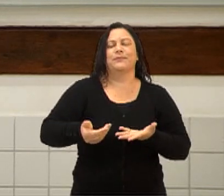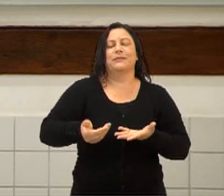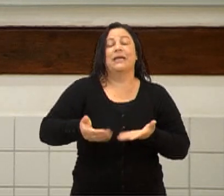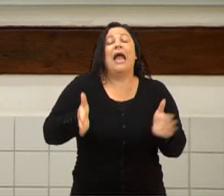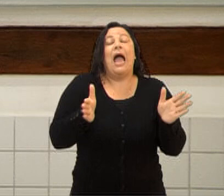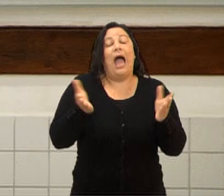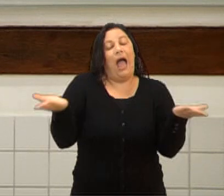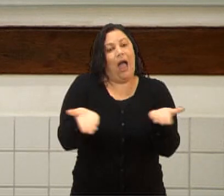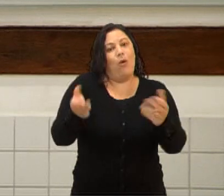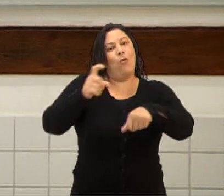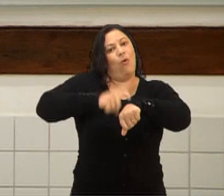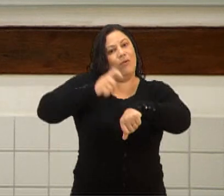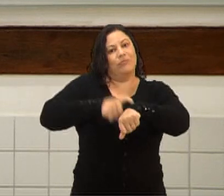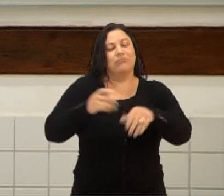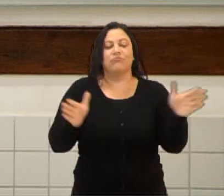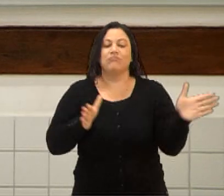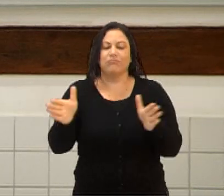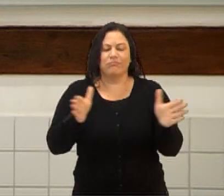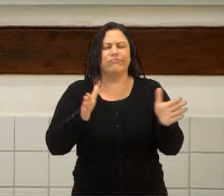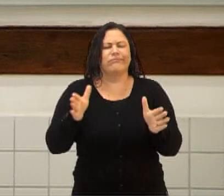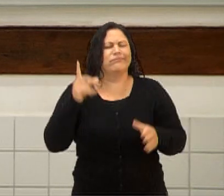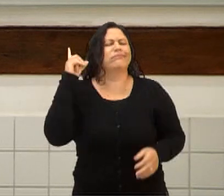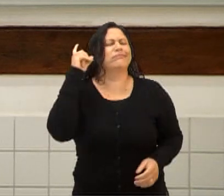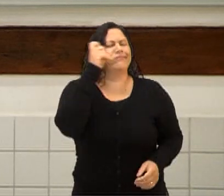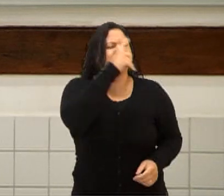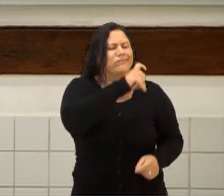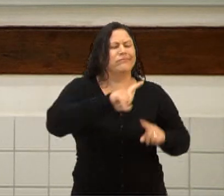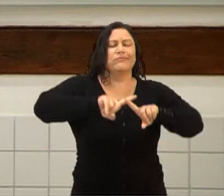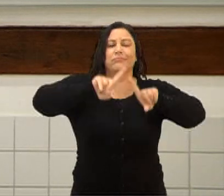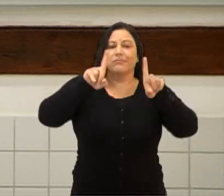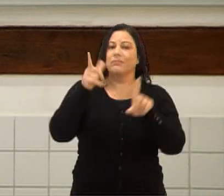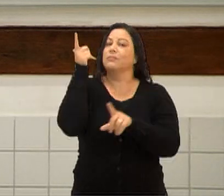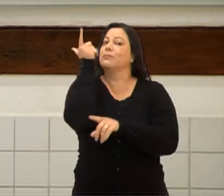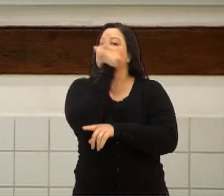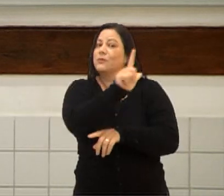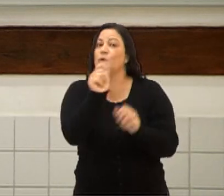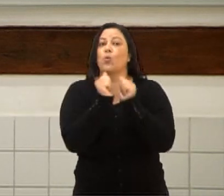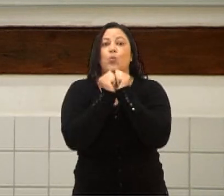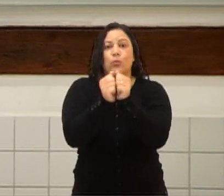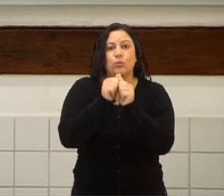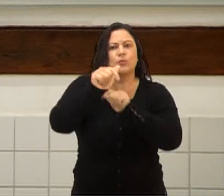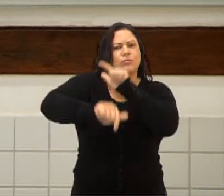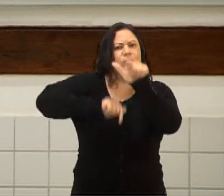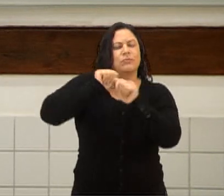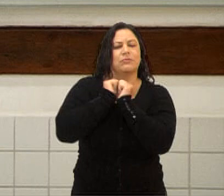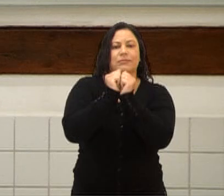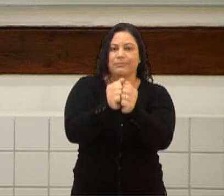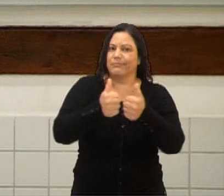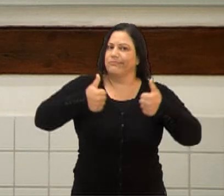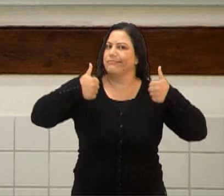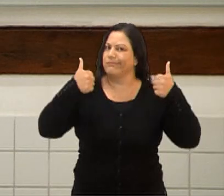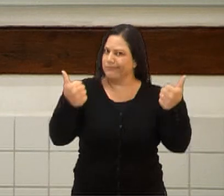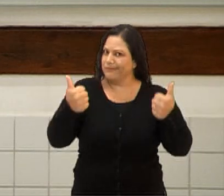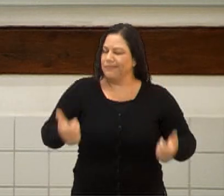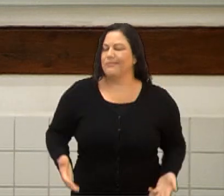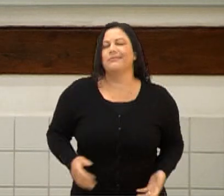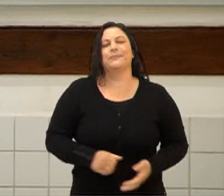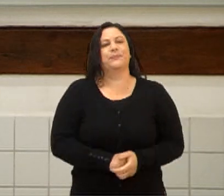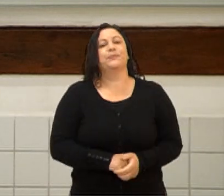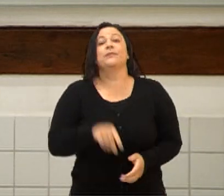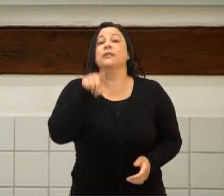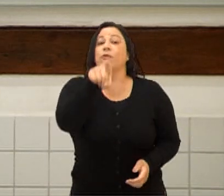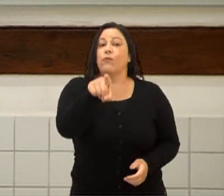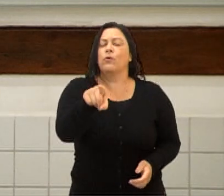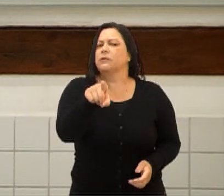se a gente conseguir juntos aí trabalhar de uma maneira sintonizada, a gente vai ter sucesso. E para você que não tem acesso